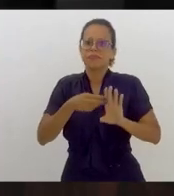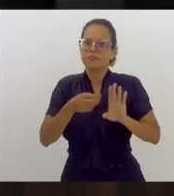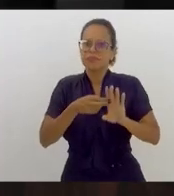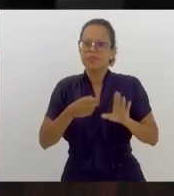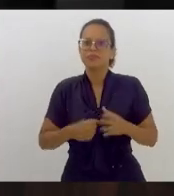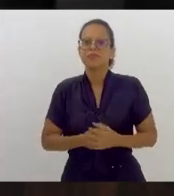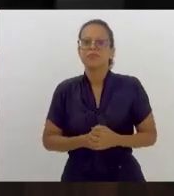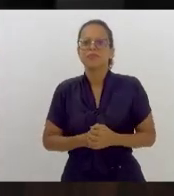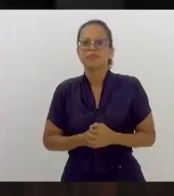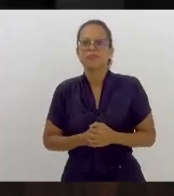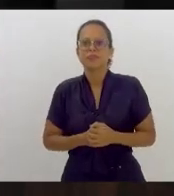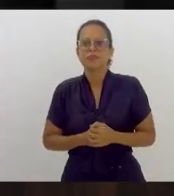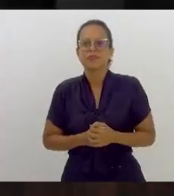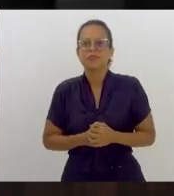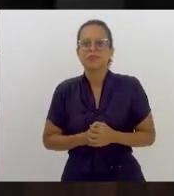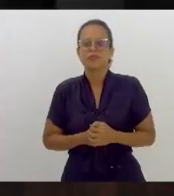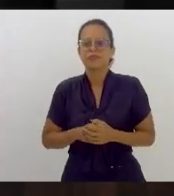Veto.